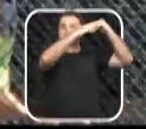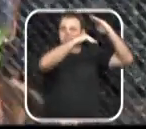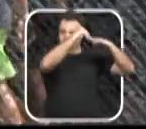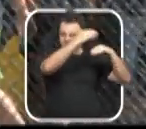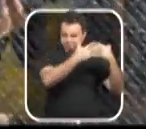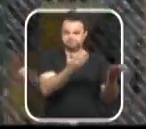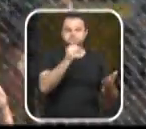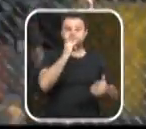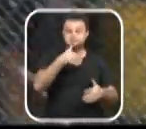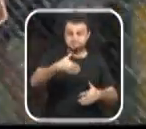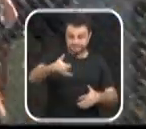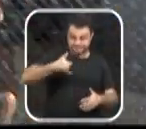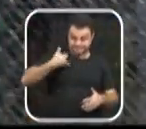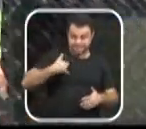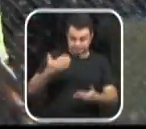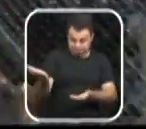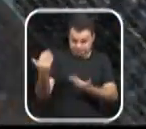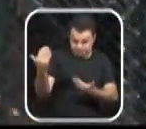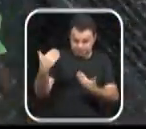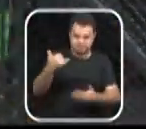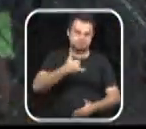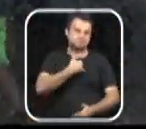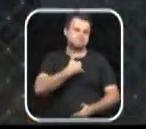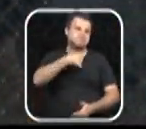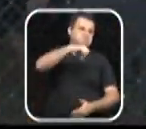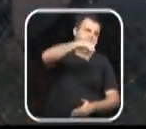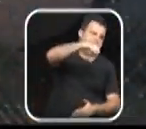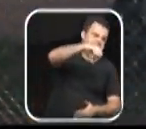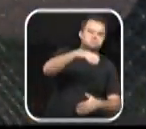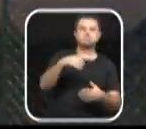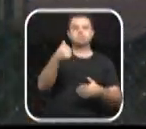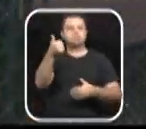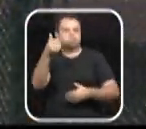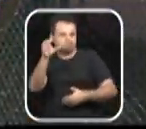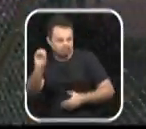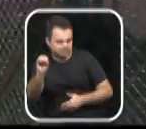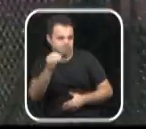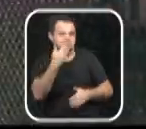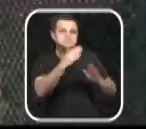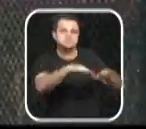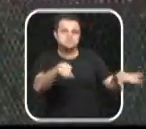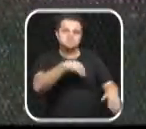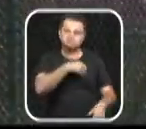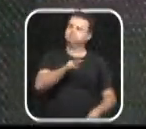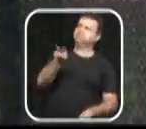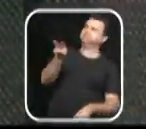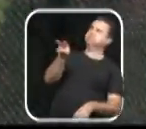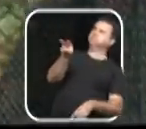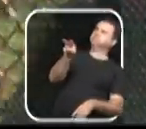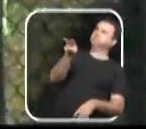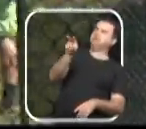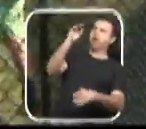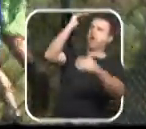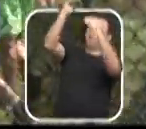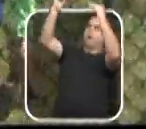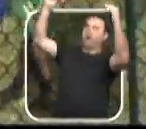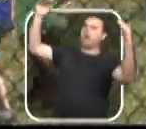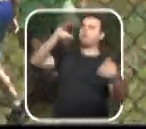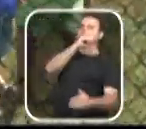da adolescência, por volta de 9, 10 anos, eles começam a questionar, e esses adultos que